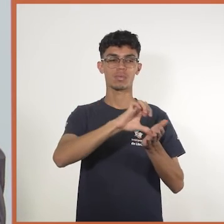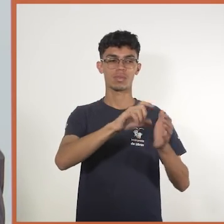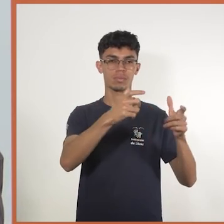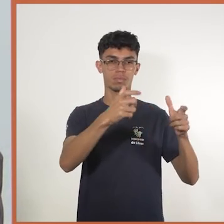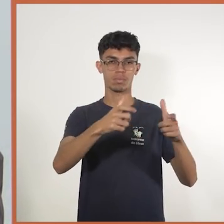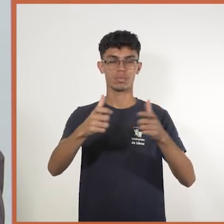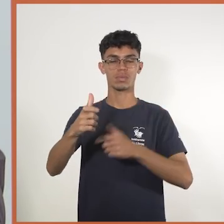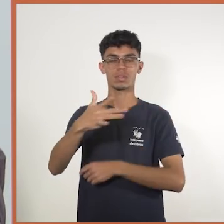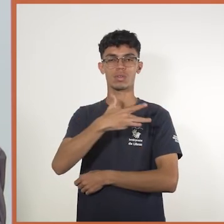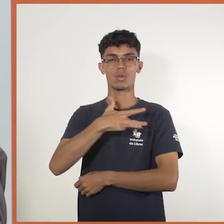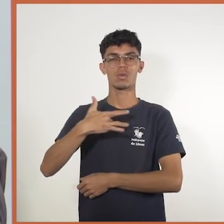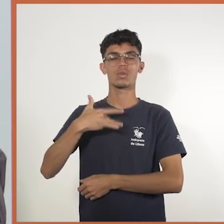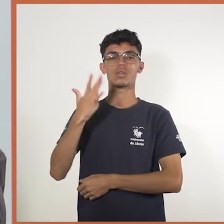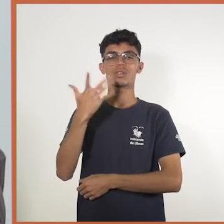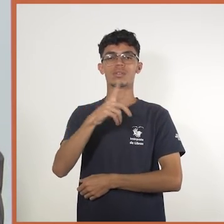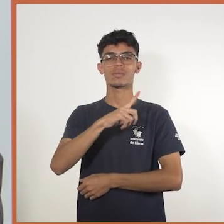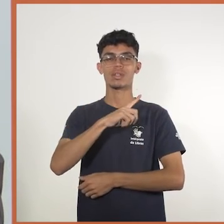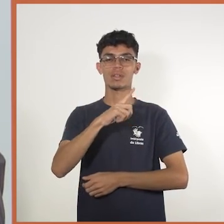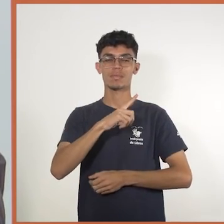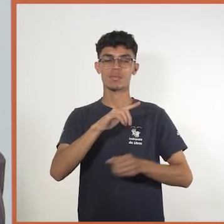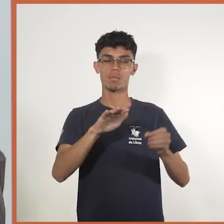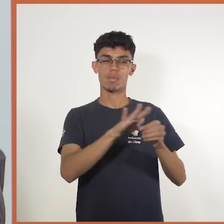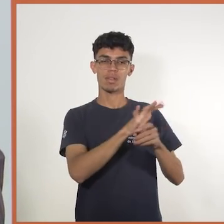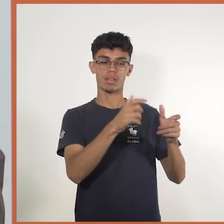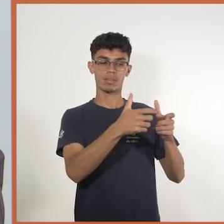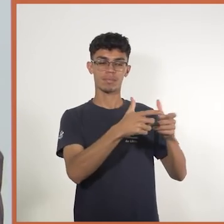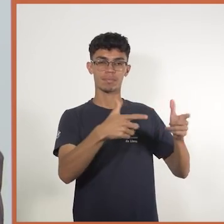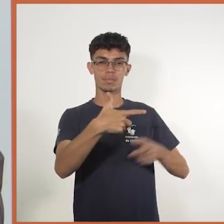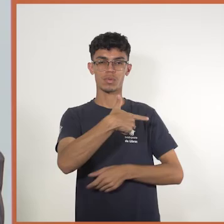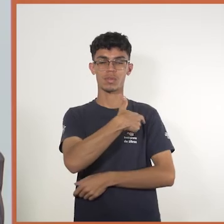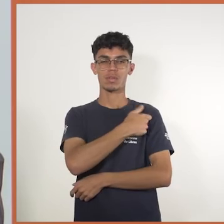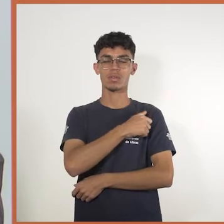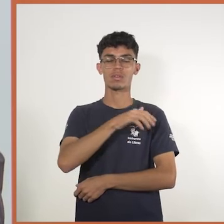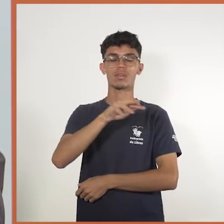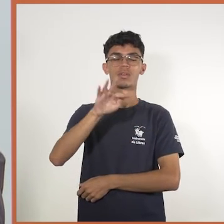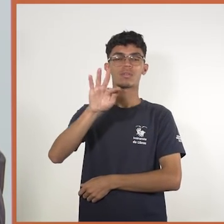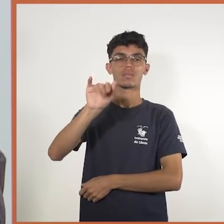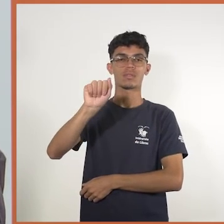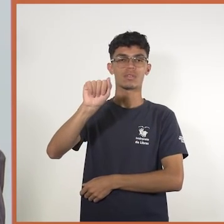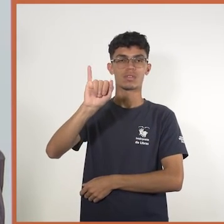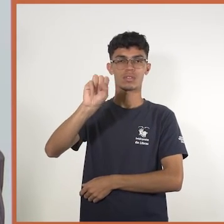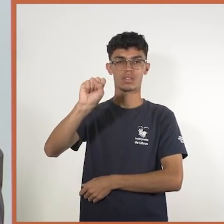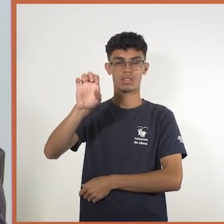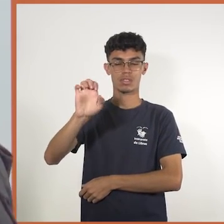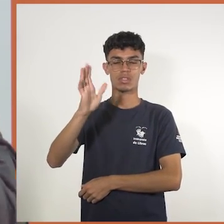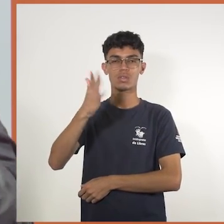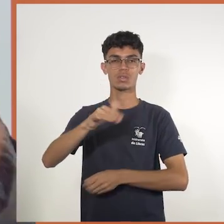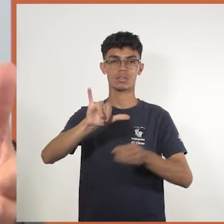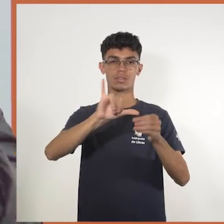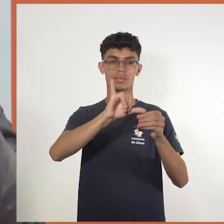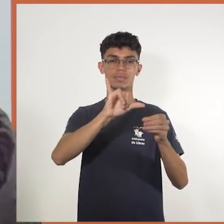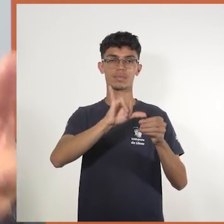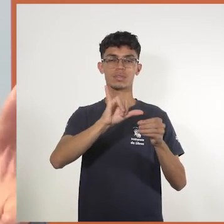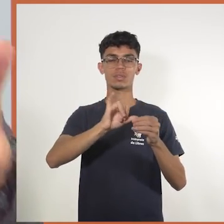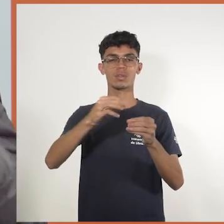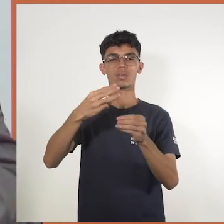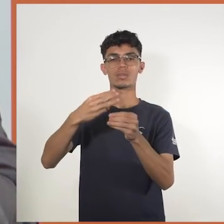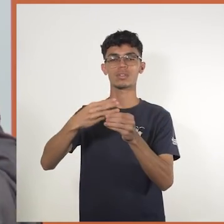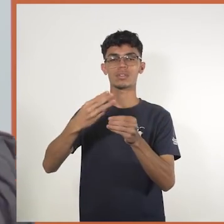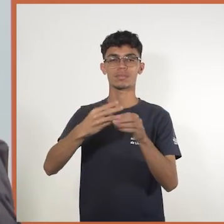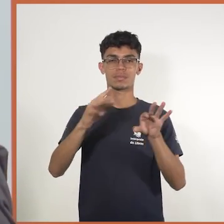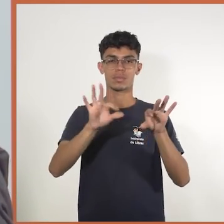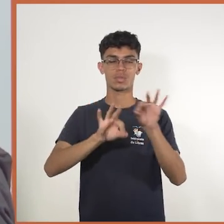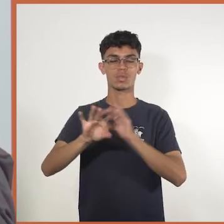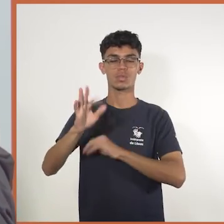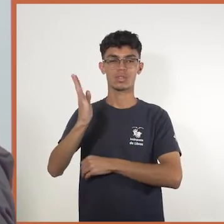estão abastecidas. A Pfizer, obviamente, está sendo distribuída nesse primeiro momento só nas capitais. O município se preparou para